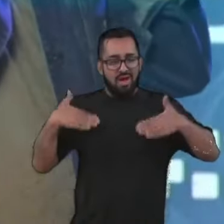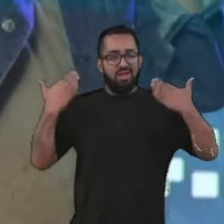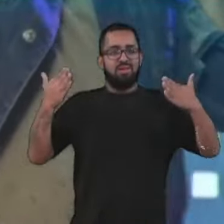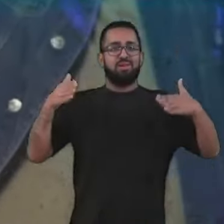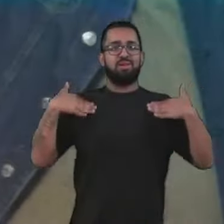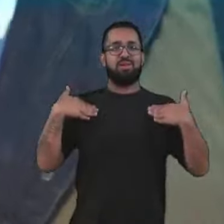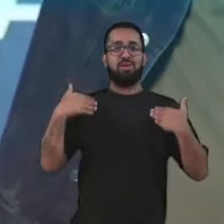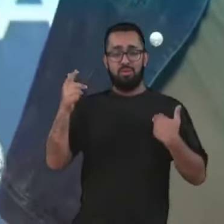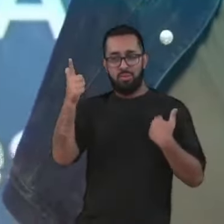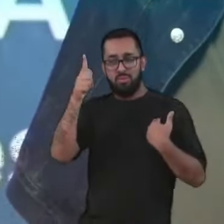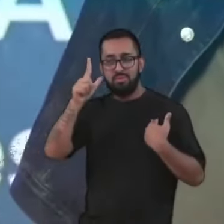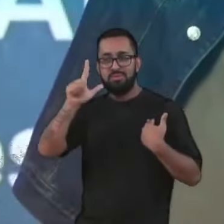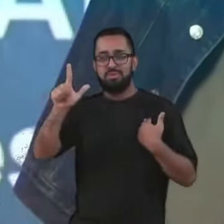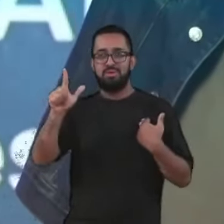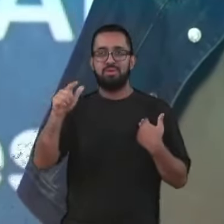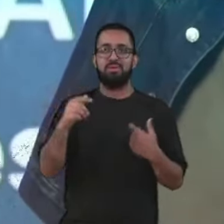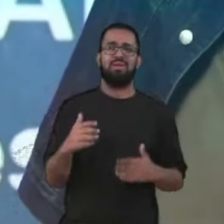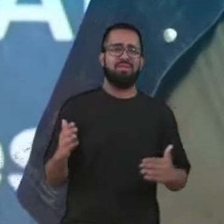que amam a Deus.